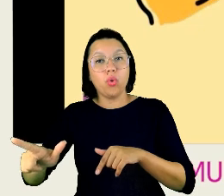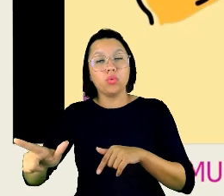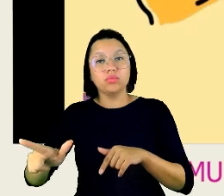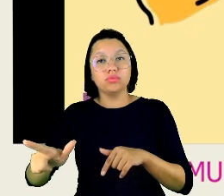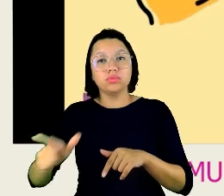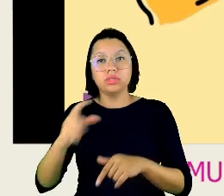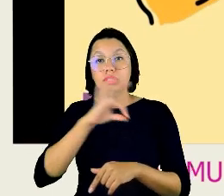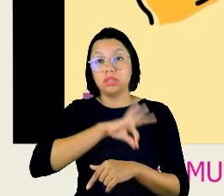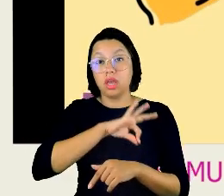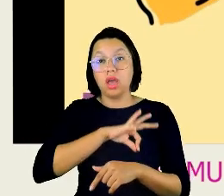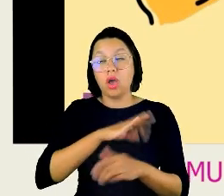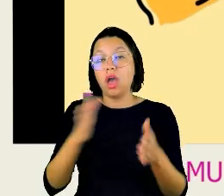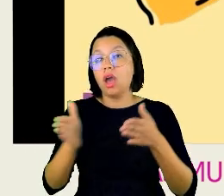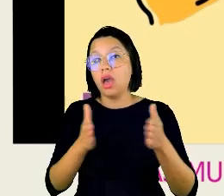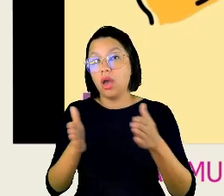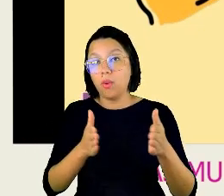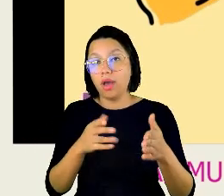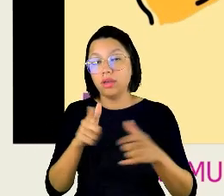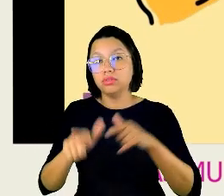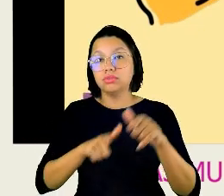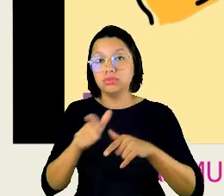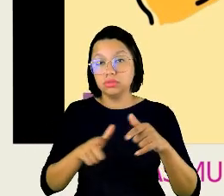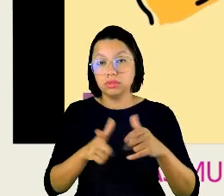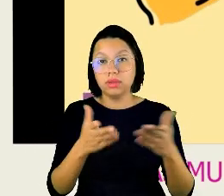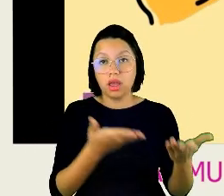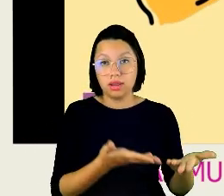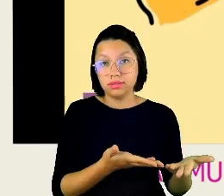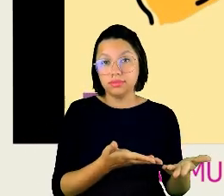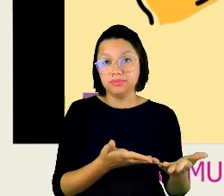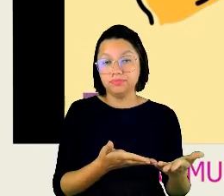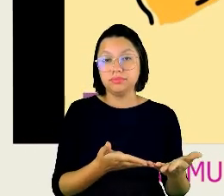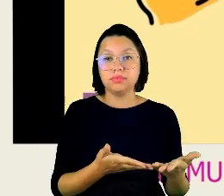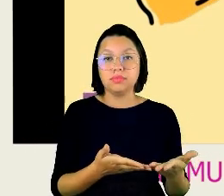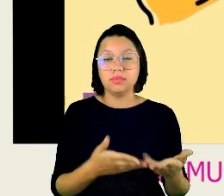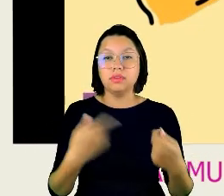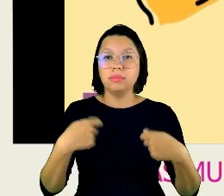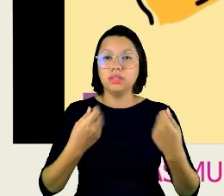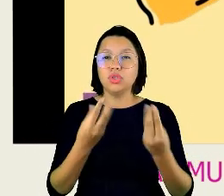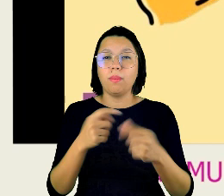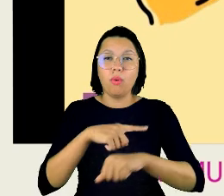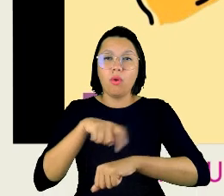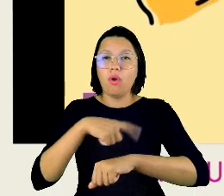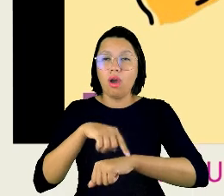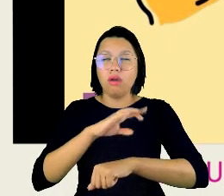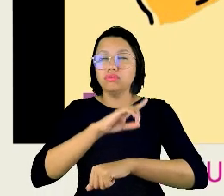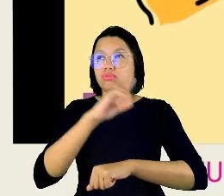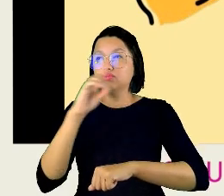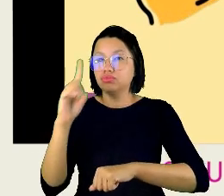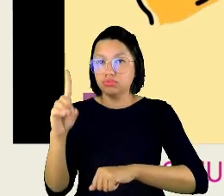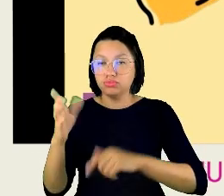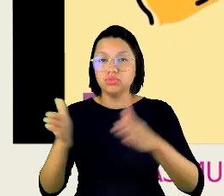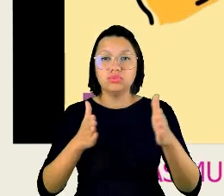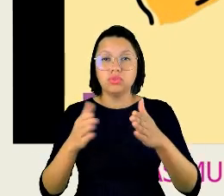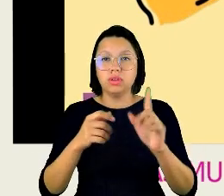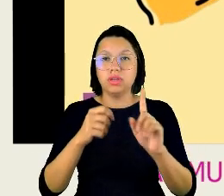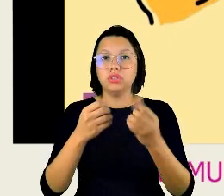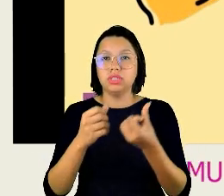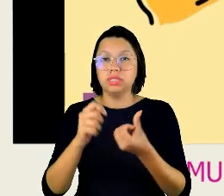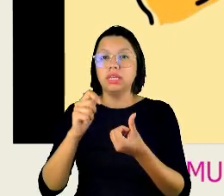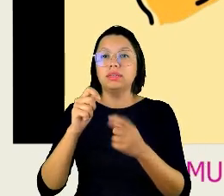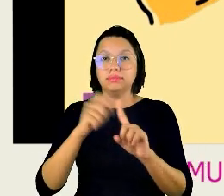quais é remunerada, enquanto executa uma atividade que demanda muitas horas ao longo do dia durante 6